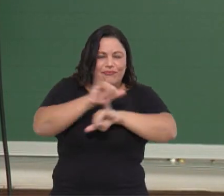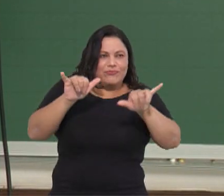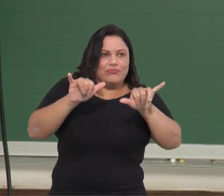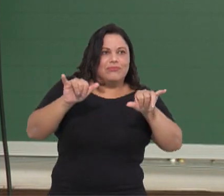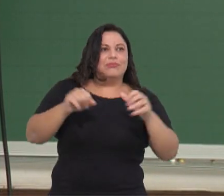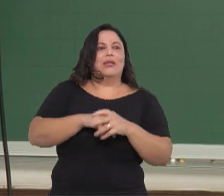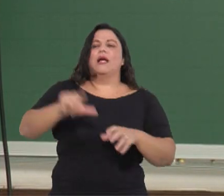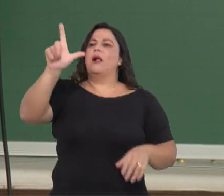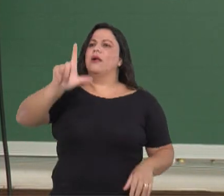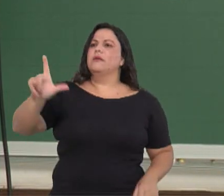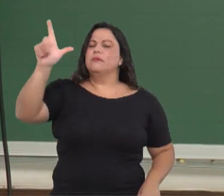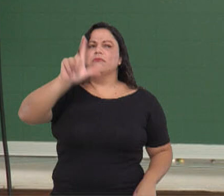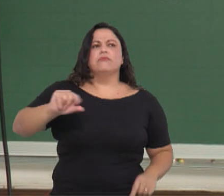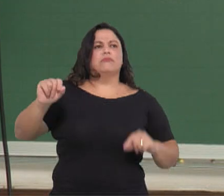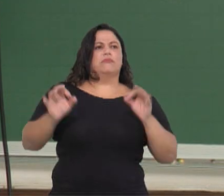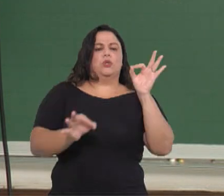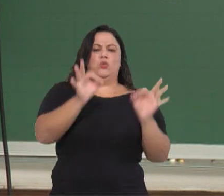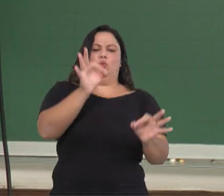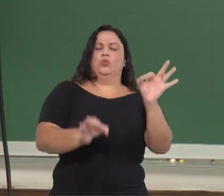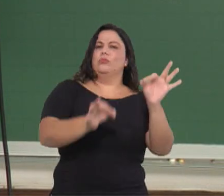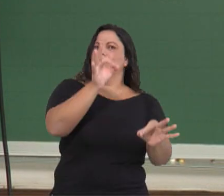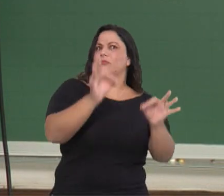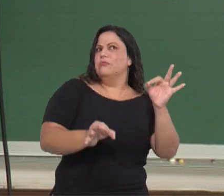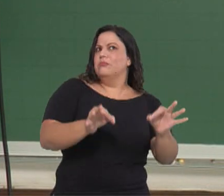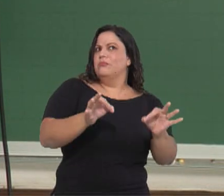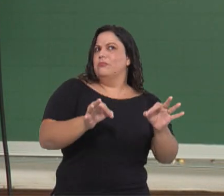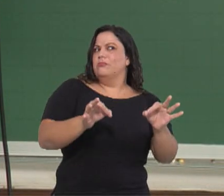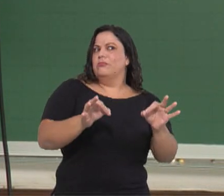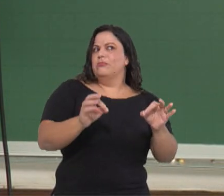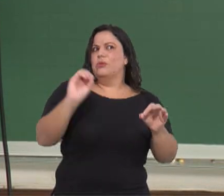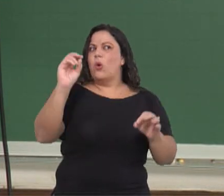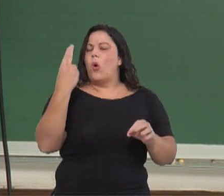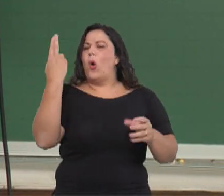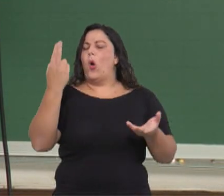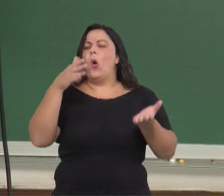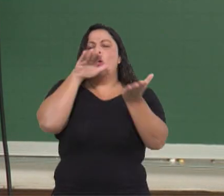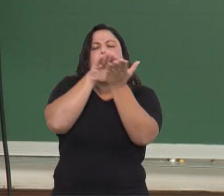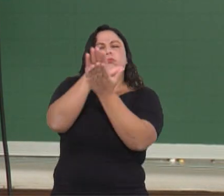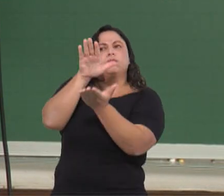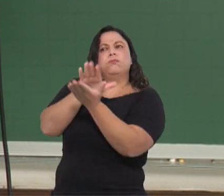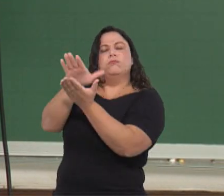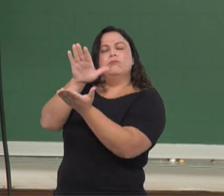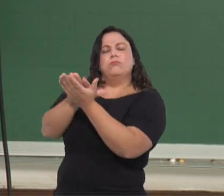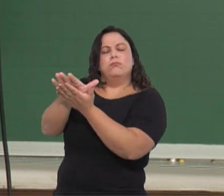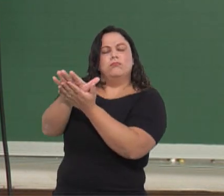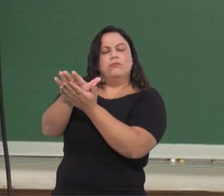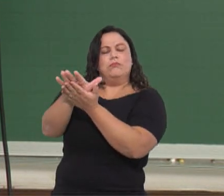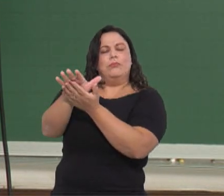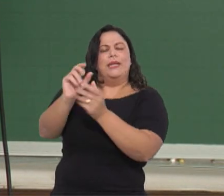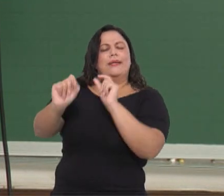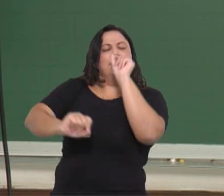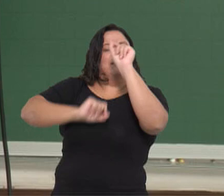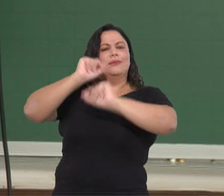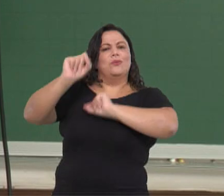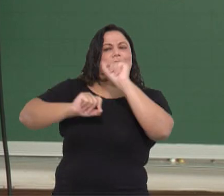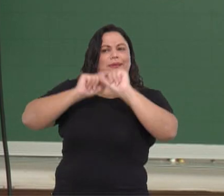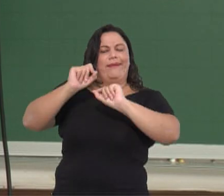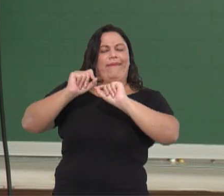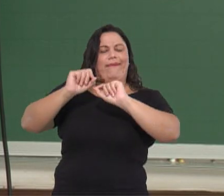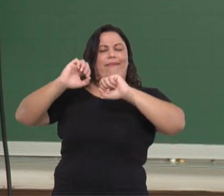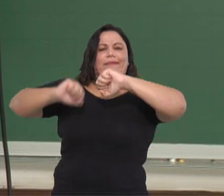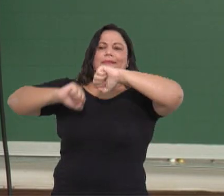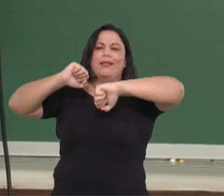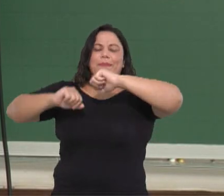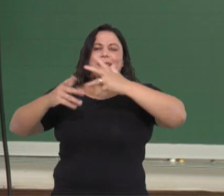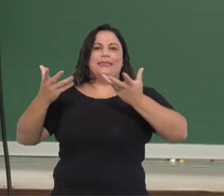literária, na jurídica ou mesmo na imprensa? Um tempinho para vocês responderem a esse quiz que